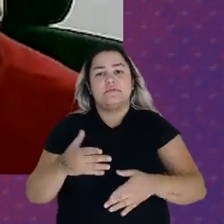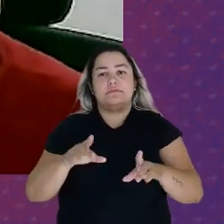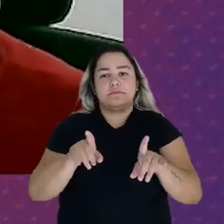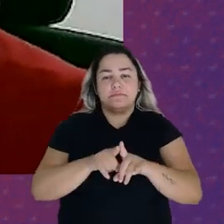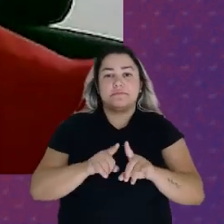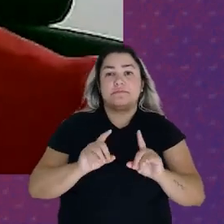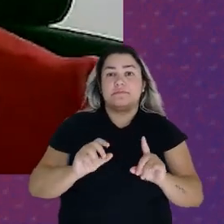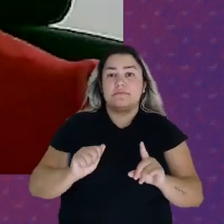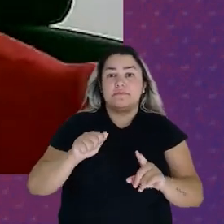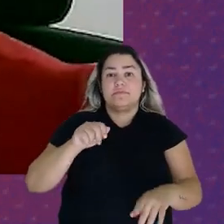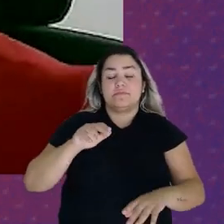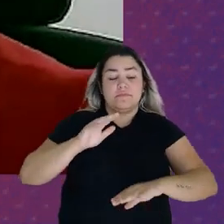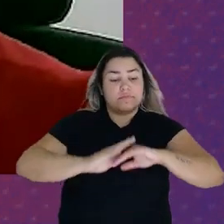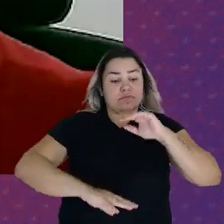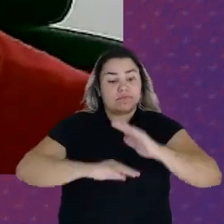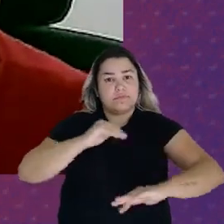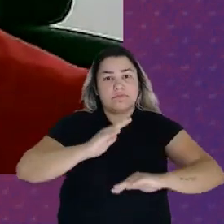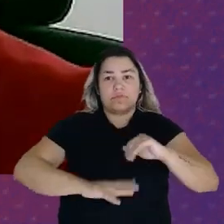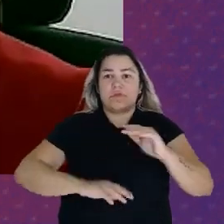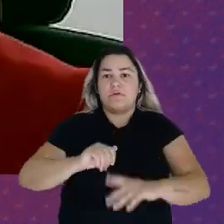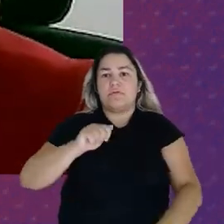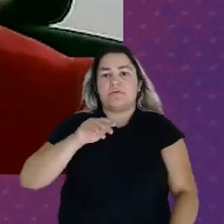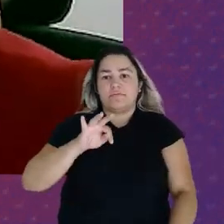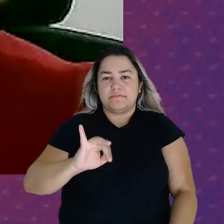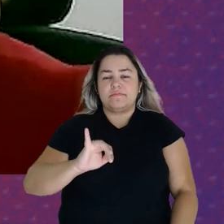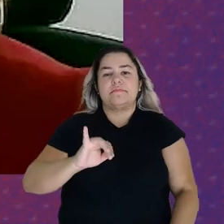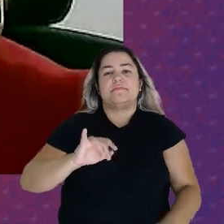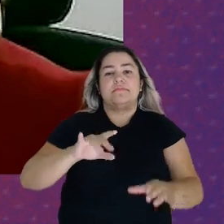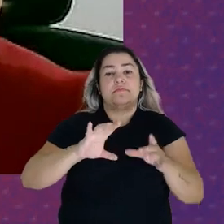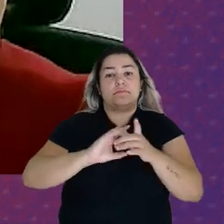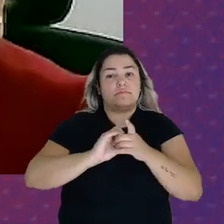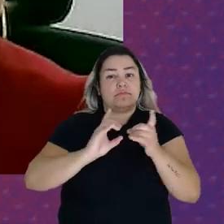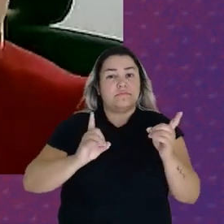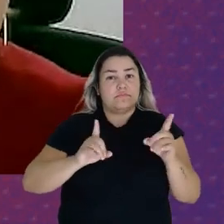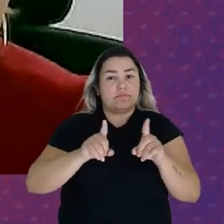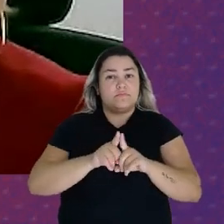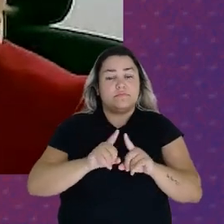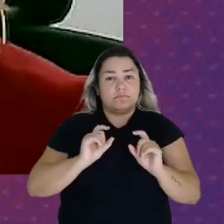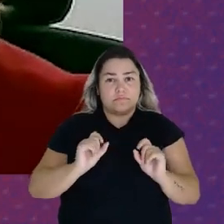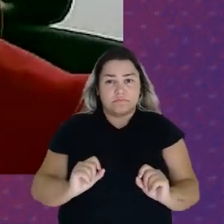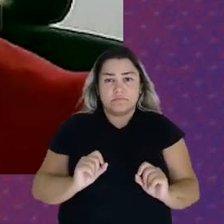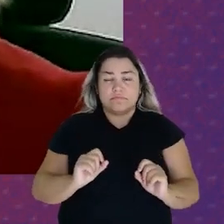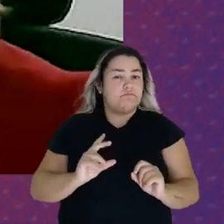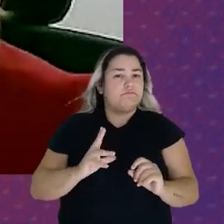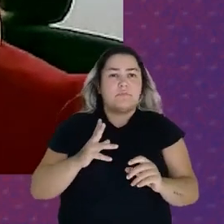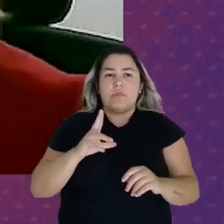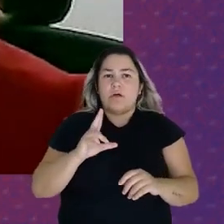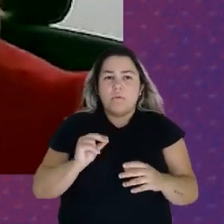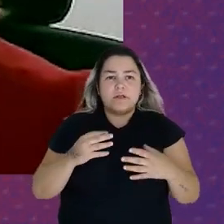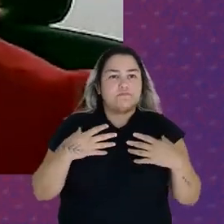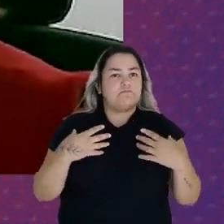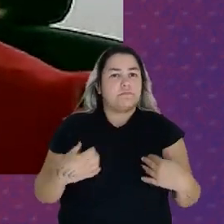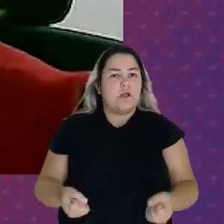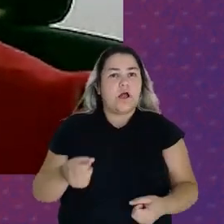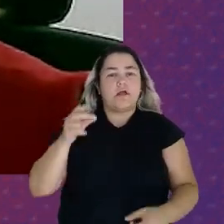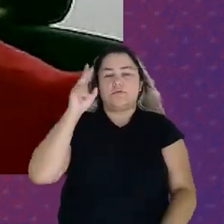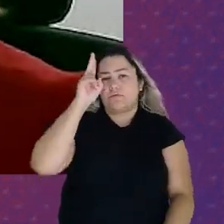e atos inconstitucionais, e eu diria inconcebíveis, considerando a história